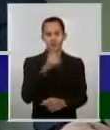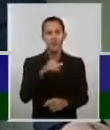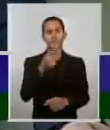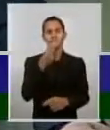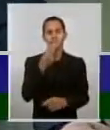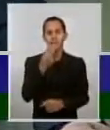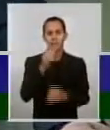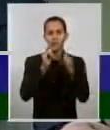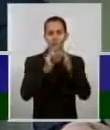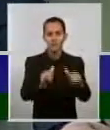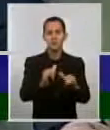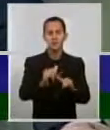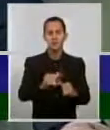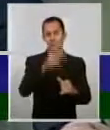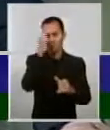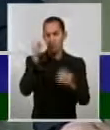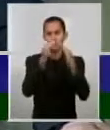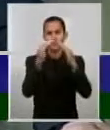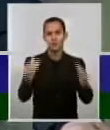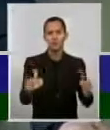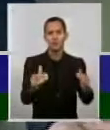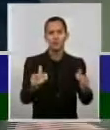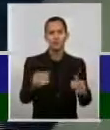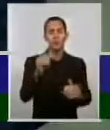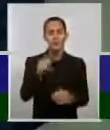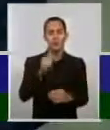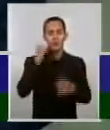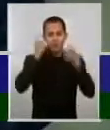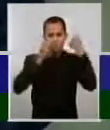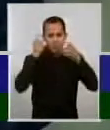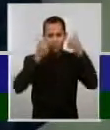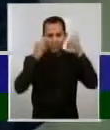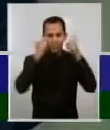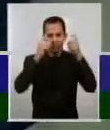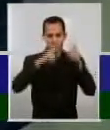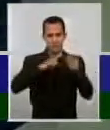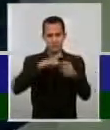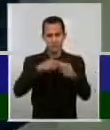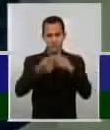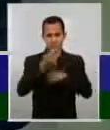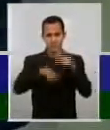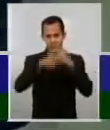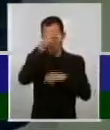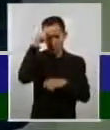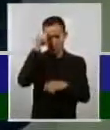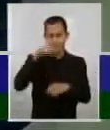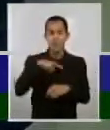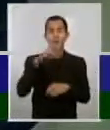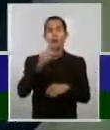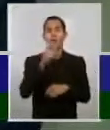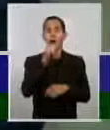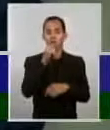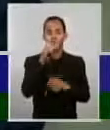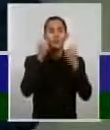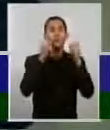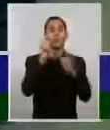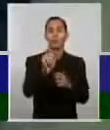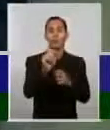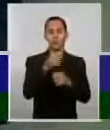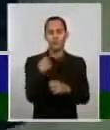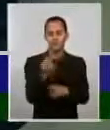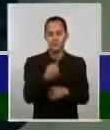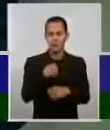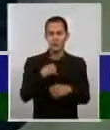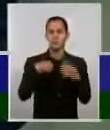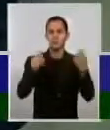dizer para os nossos queridos moradores, moradoras, que a preocupação que a gestão pública tem que ter com a água. Então, eu não